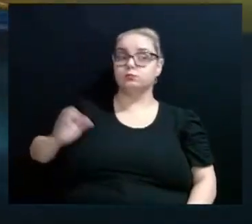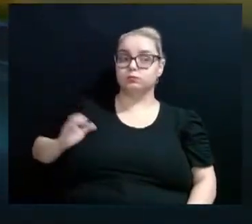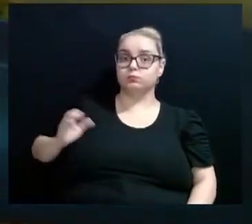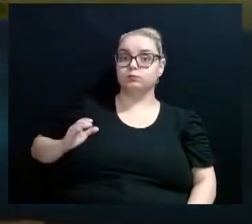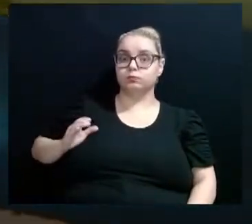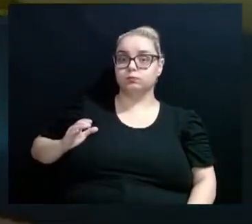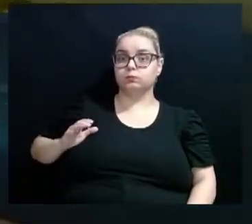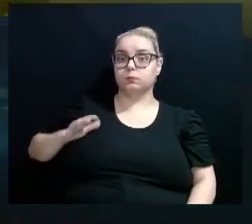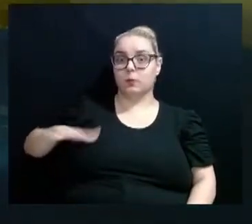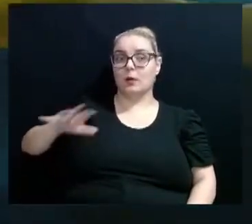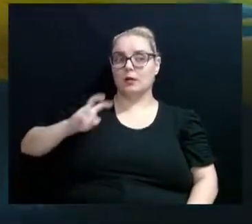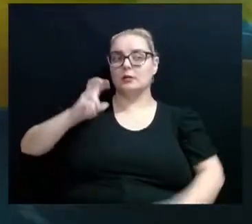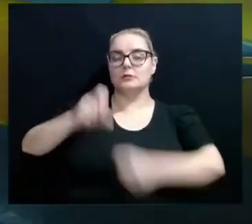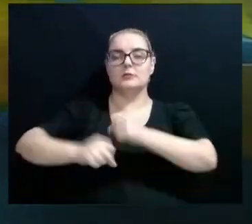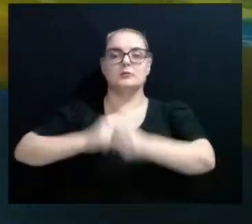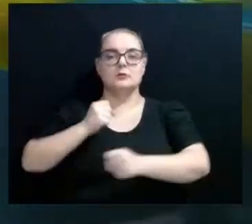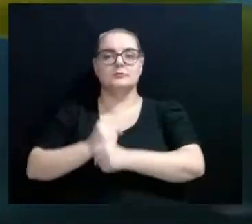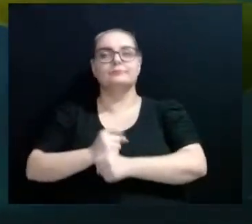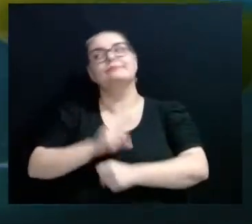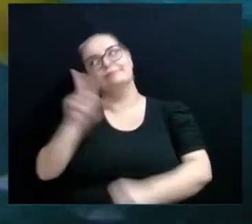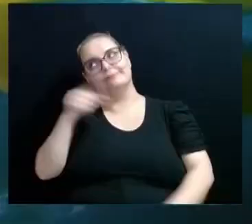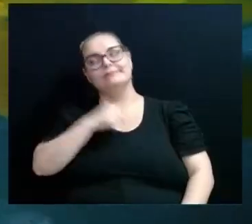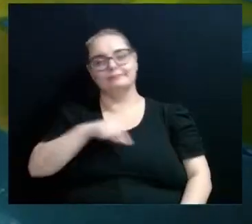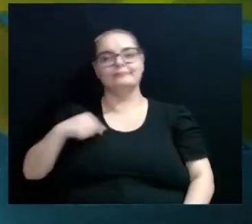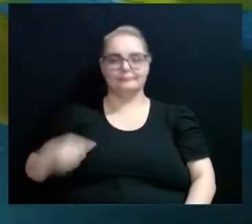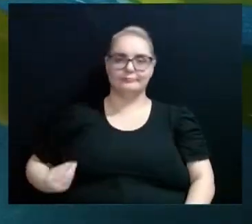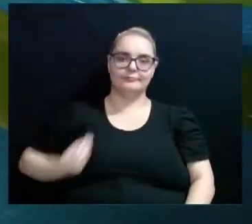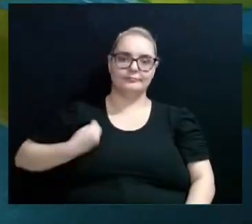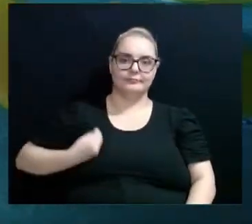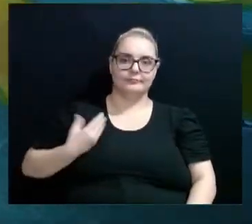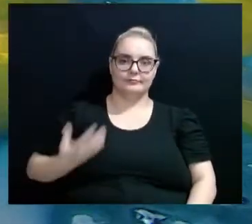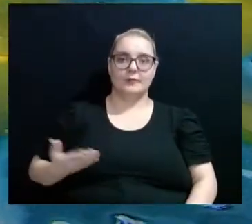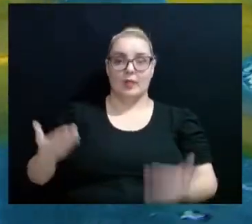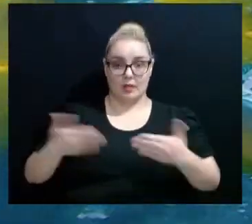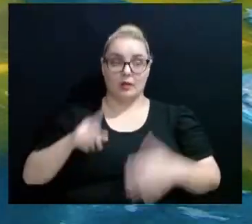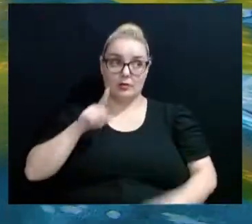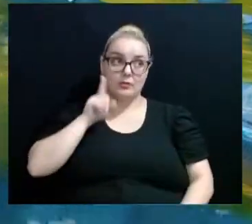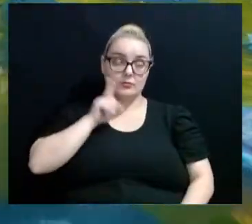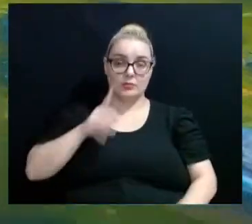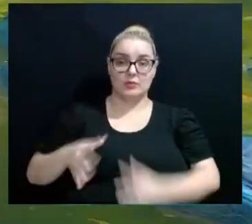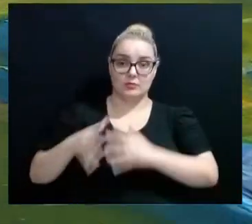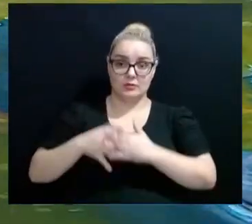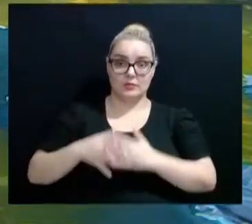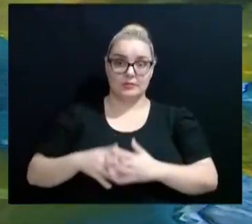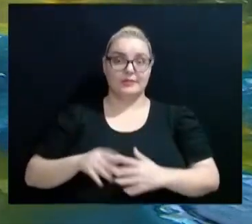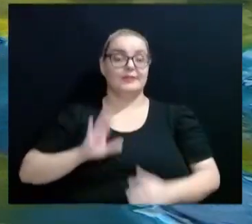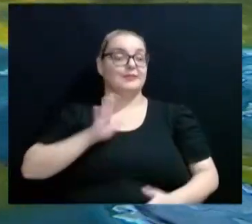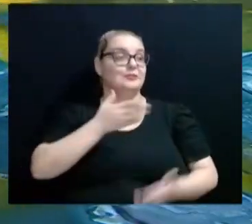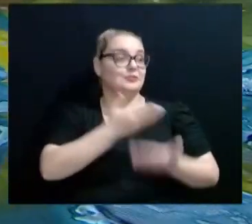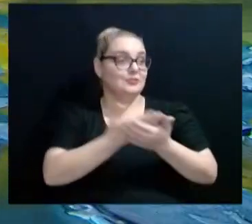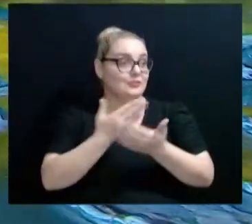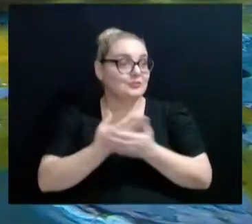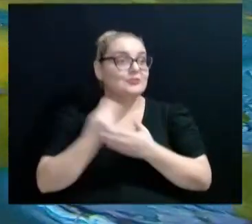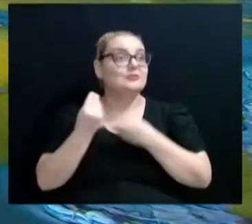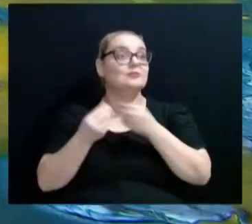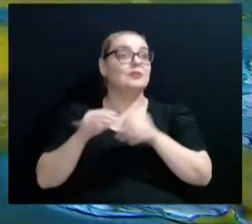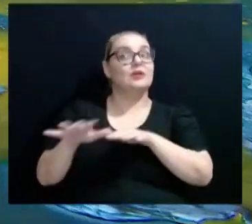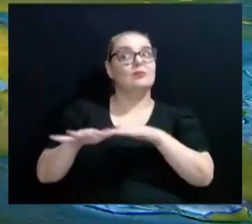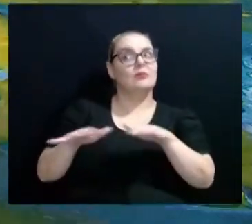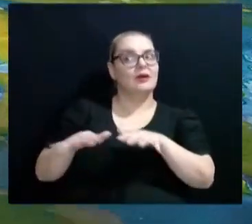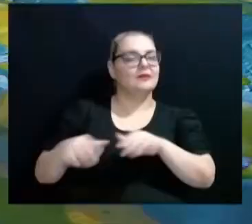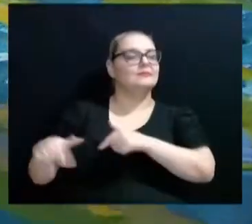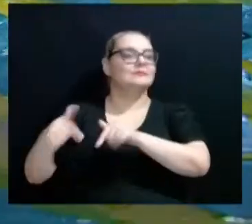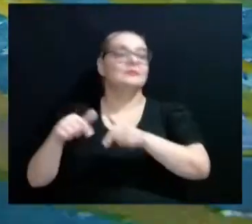bilionários, mais ou menos daqui 5 anos, estejam na China. Atualmente é nos Estados Unidos. Então, você já está estudando